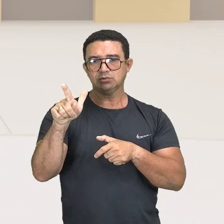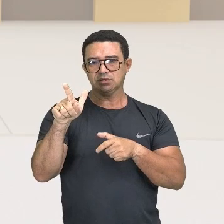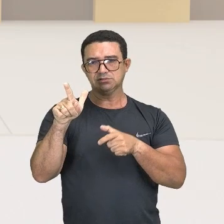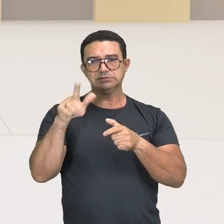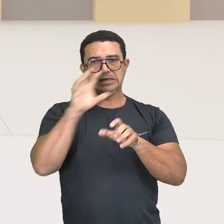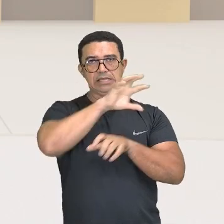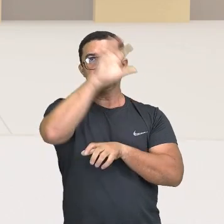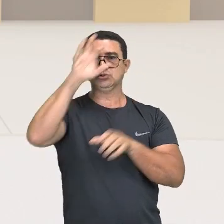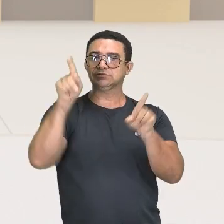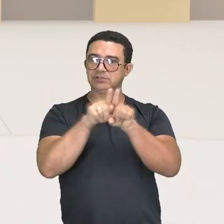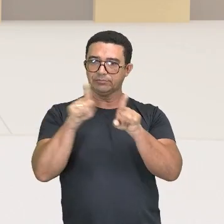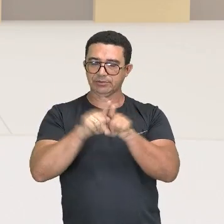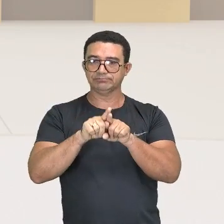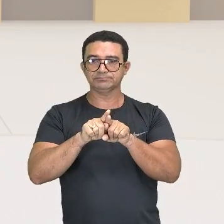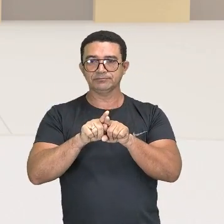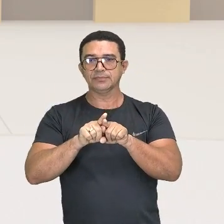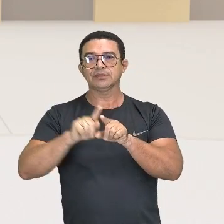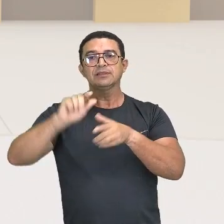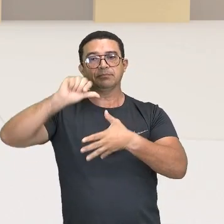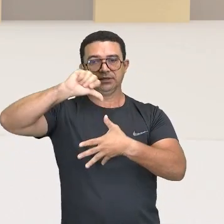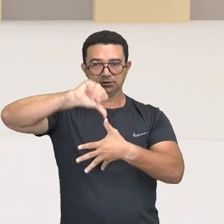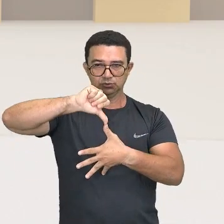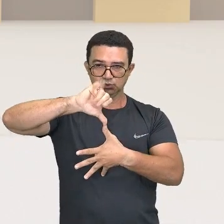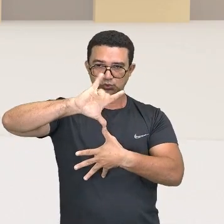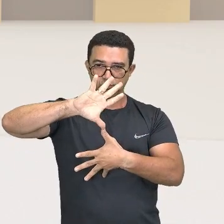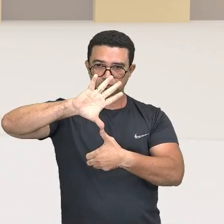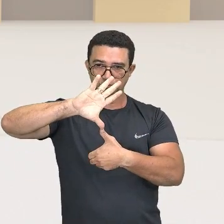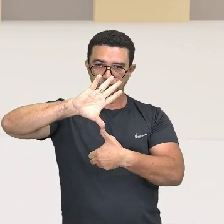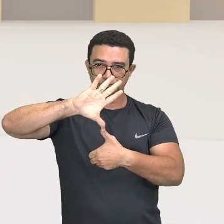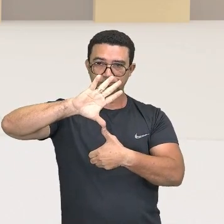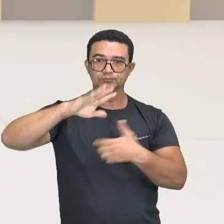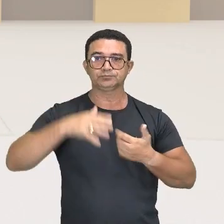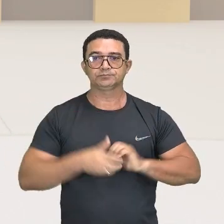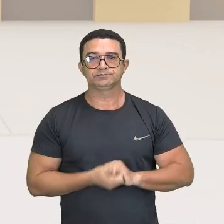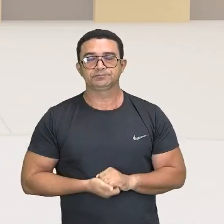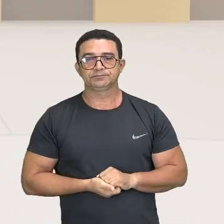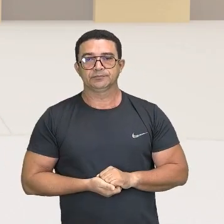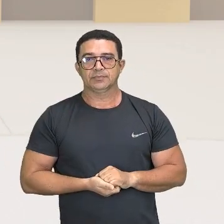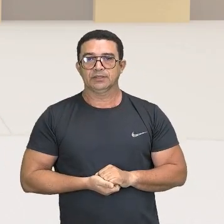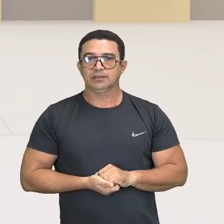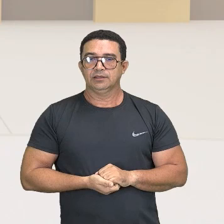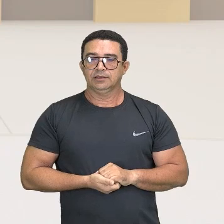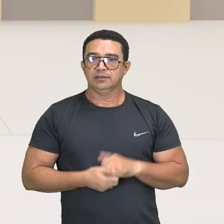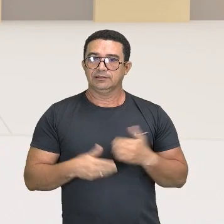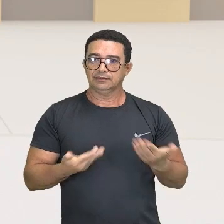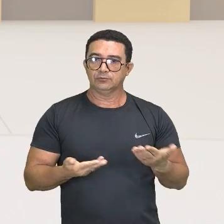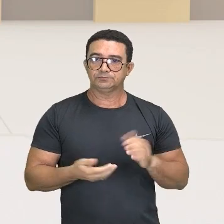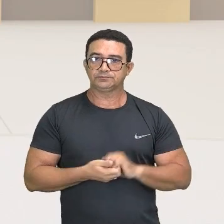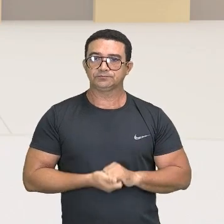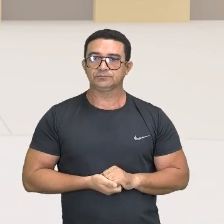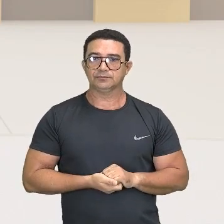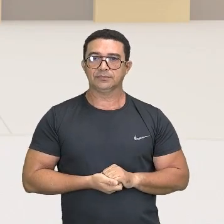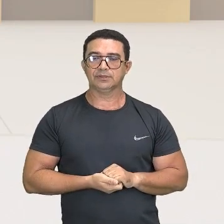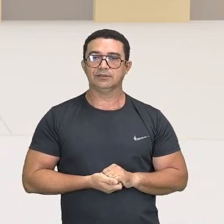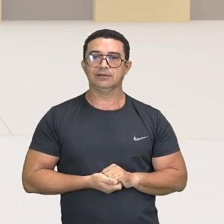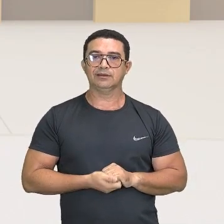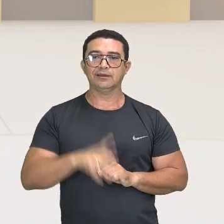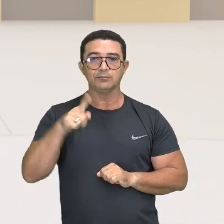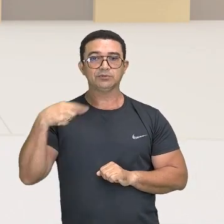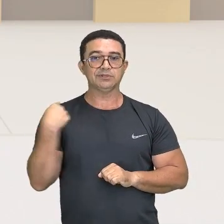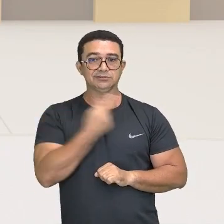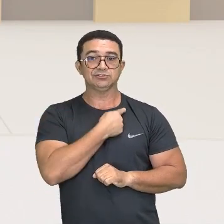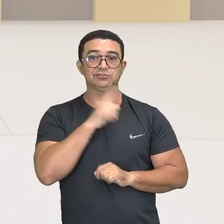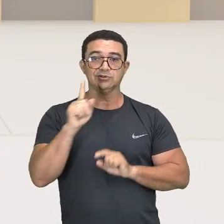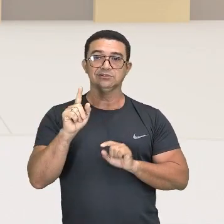Sul. Então, é importante realmente verificar que nós estamos inseridos nesse planeta e que o